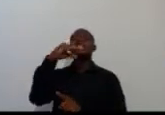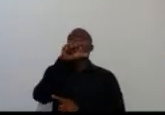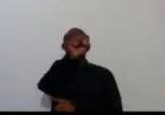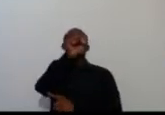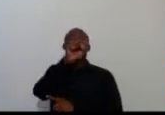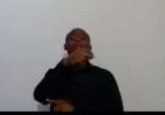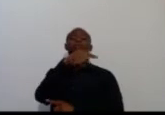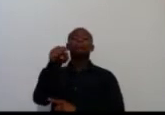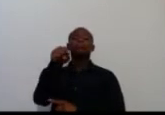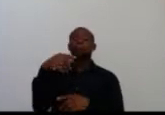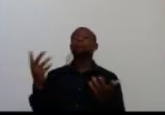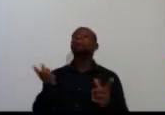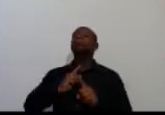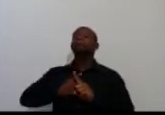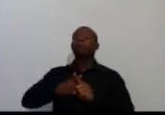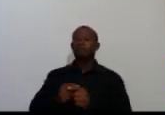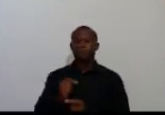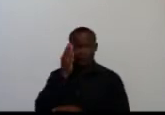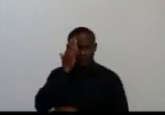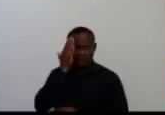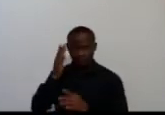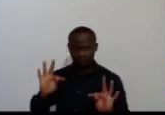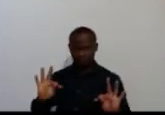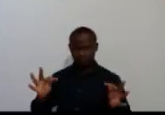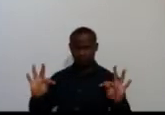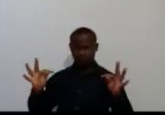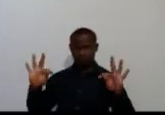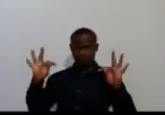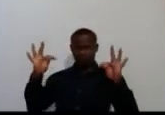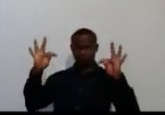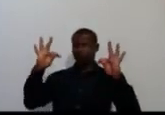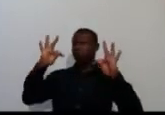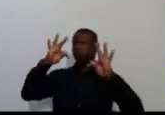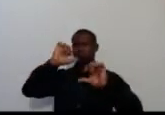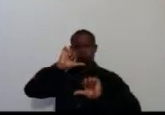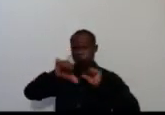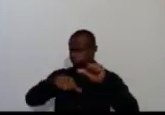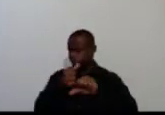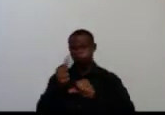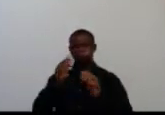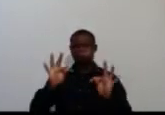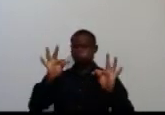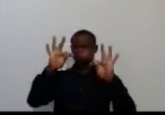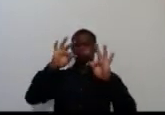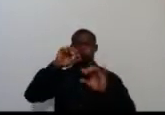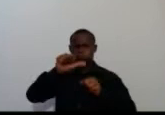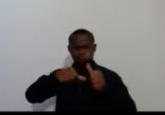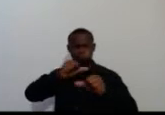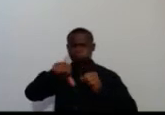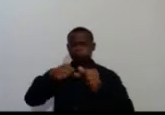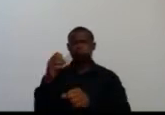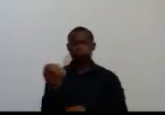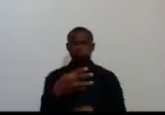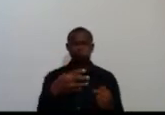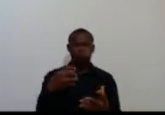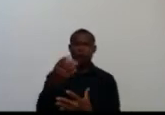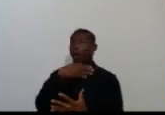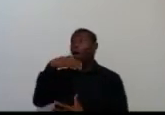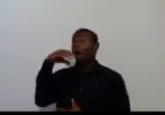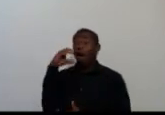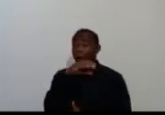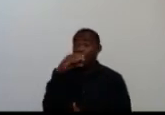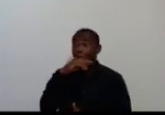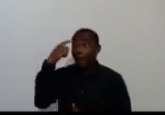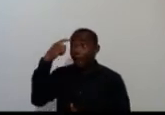a tecnologia, ela vai evoluindo, né? Ela vai atualizando mais rápido do que o nosso pensamento. Então,